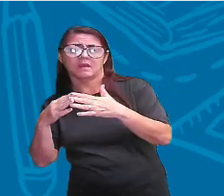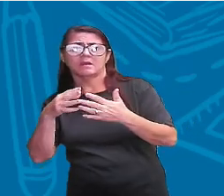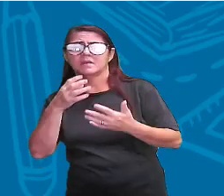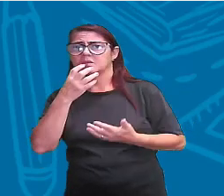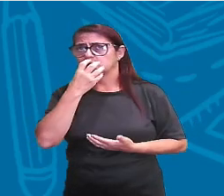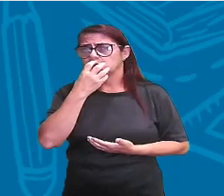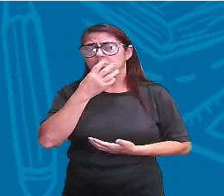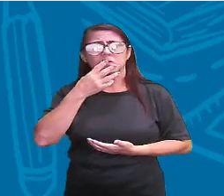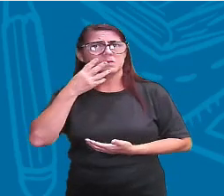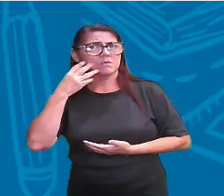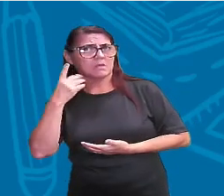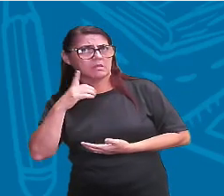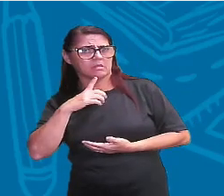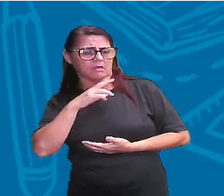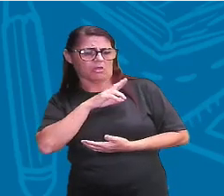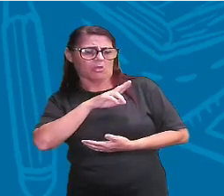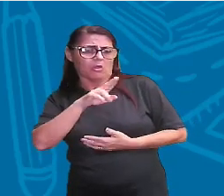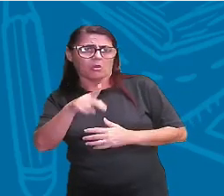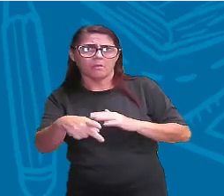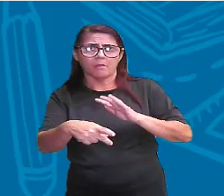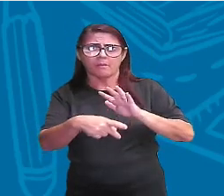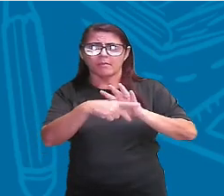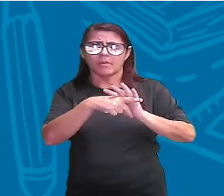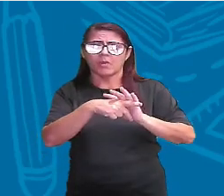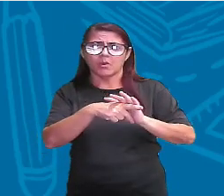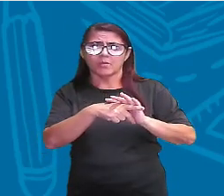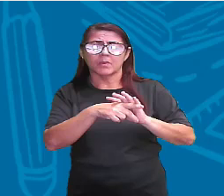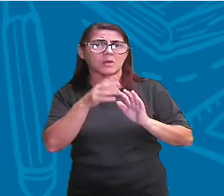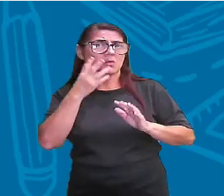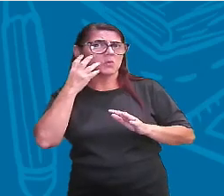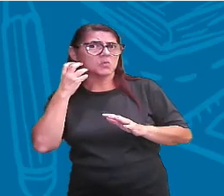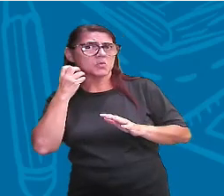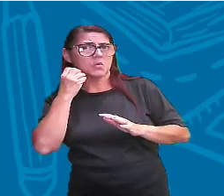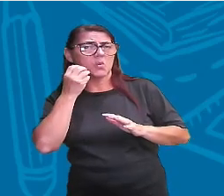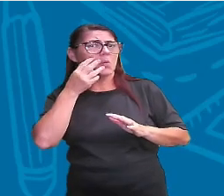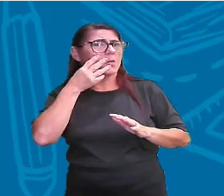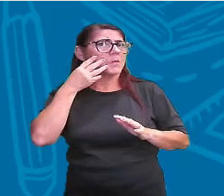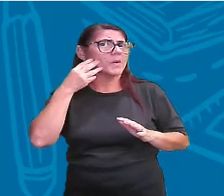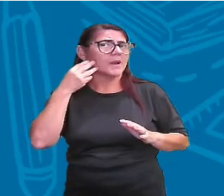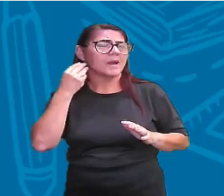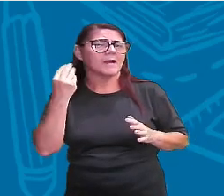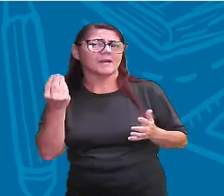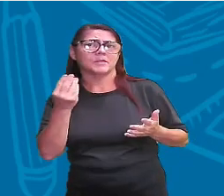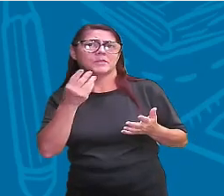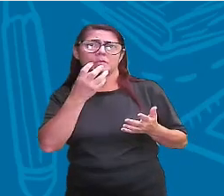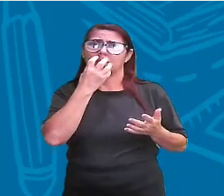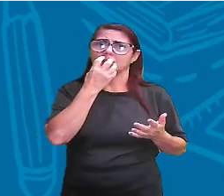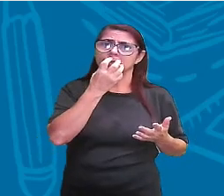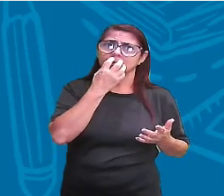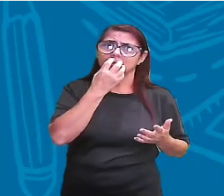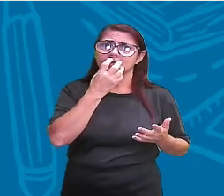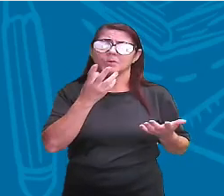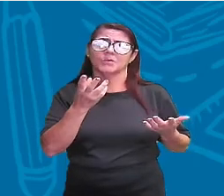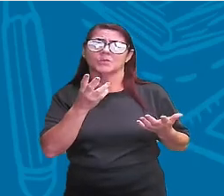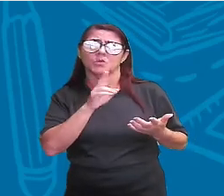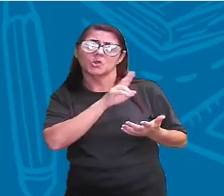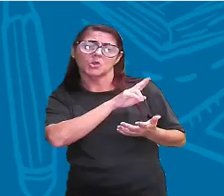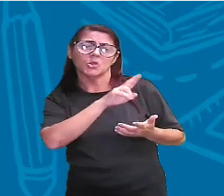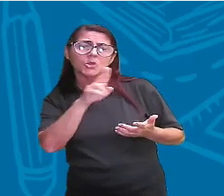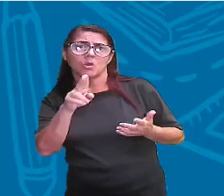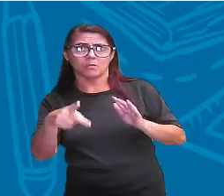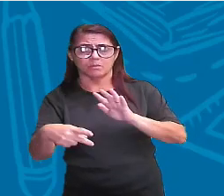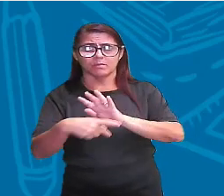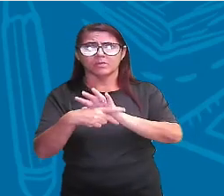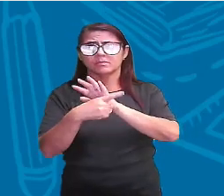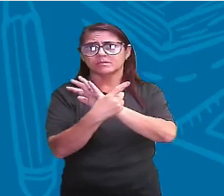anteriormente, se ele tem um nome próprio, se você adotou e colocou o nome nele, você vai referir a esse animal sempre com